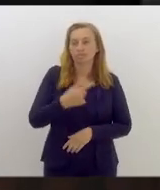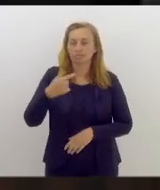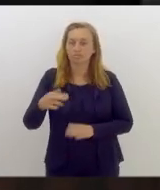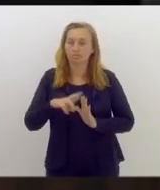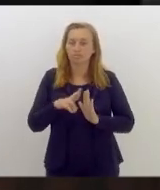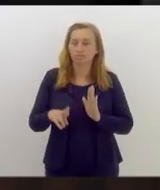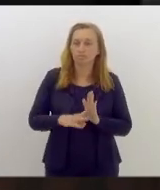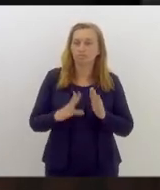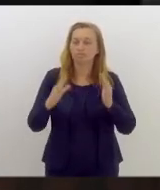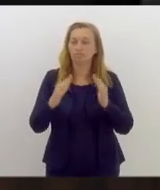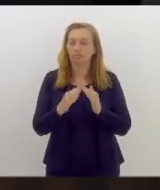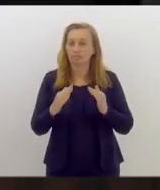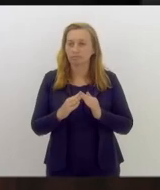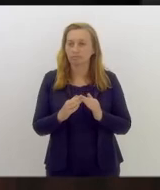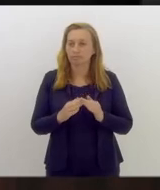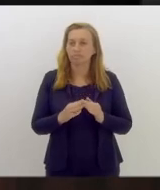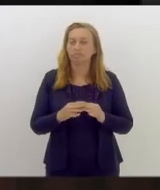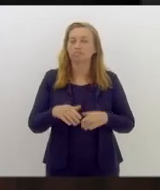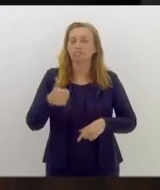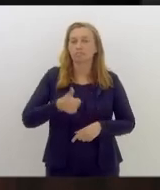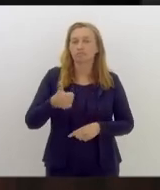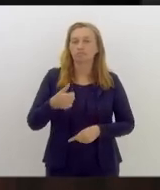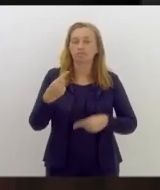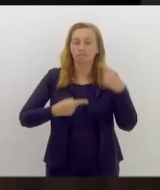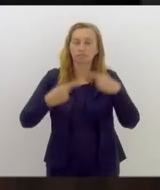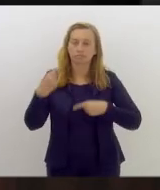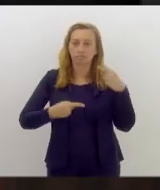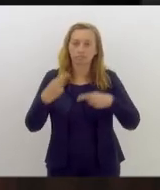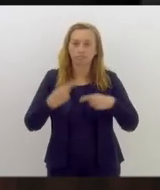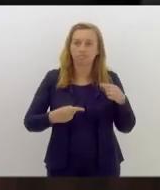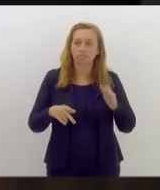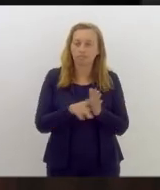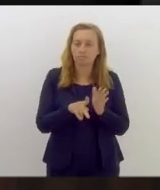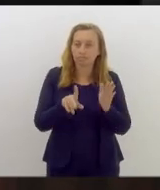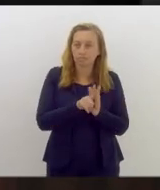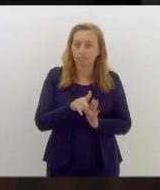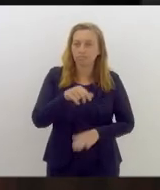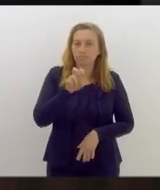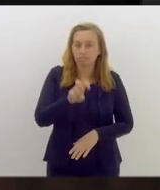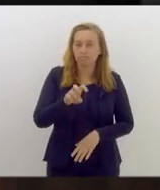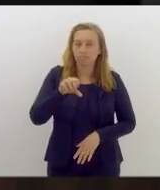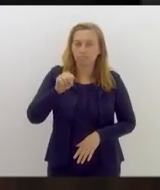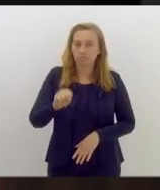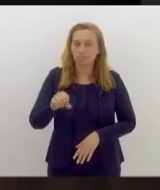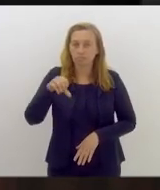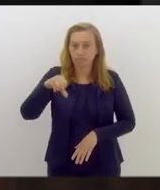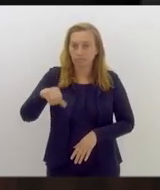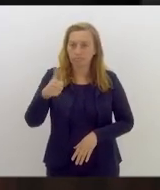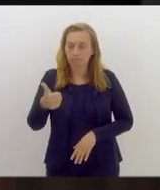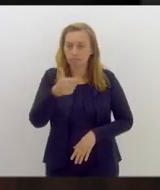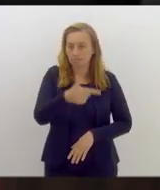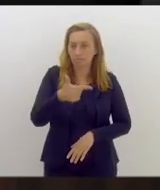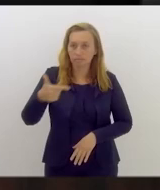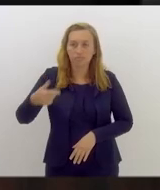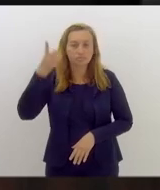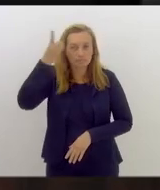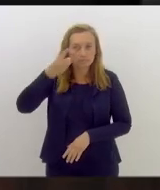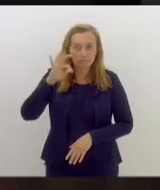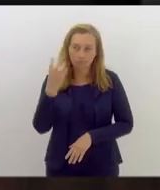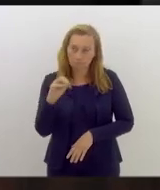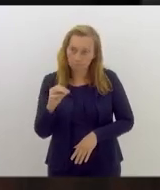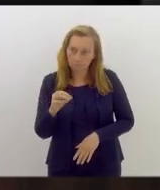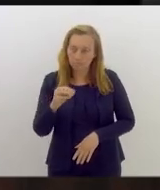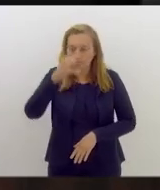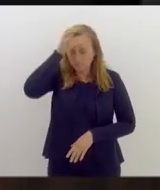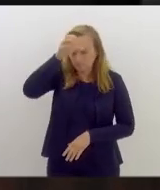Regimento Interno, em tramitação ordinária, em primeira discussão, projeto de lei 5891 de 22, de autoria da deputada Tia Ju, que declara de